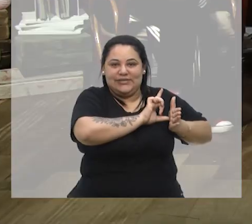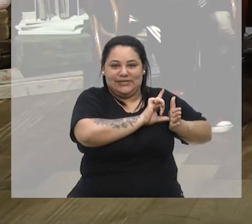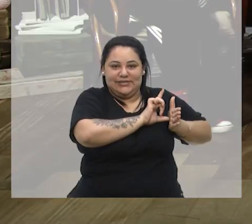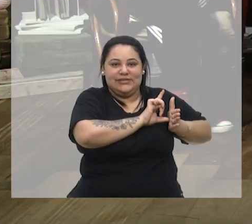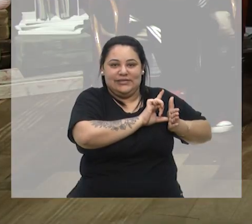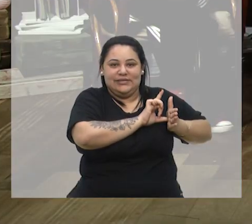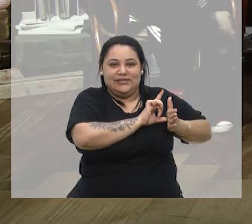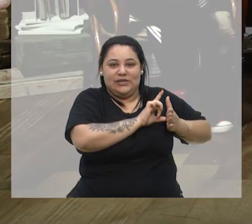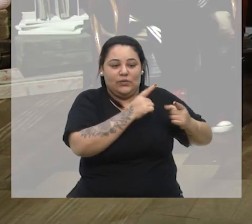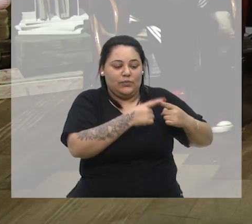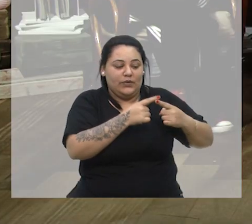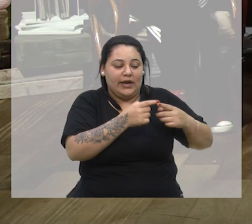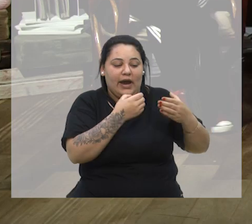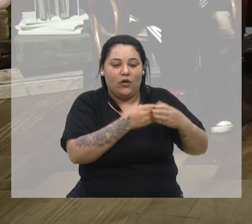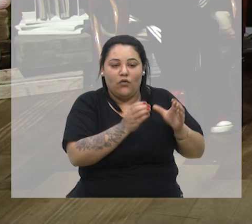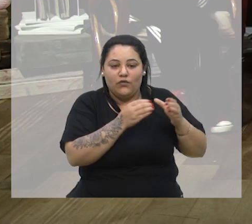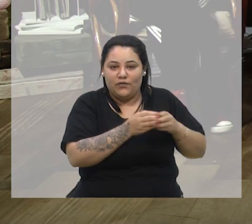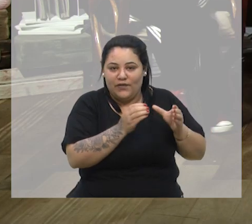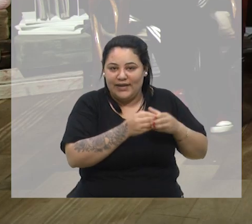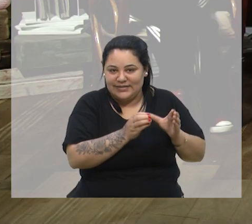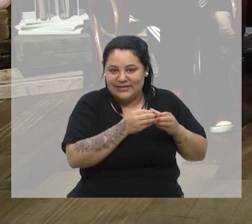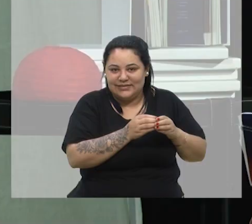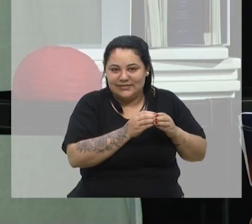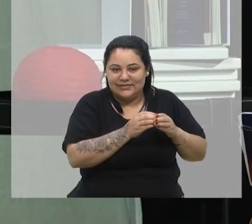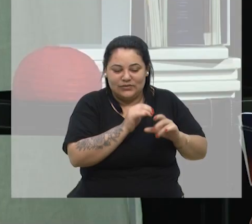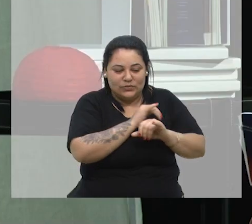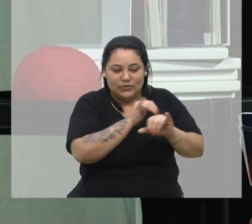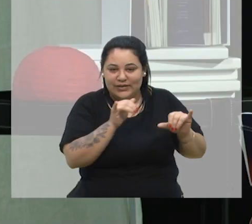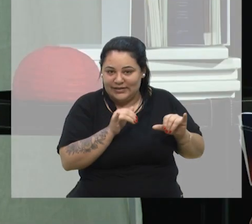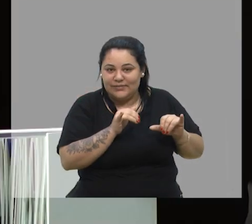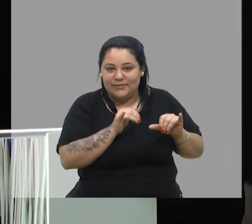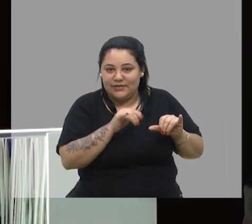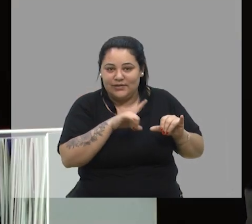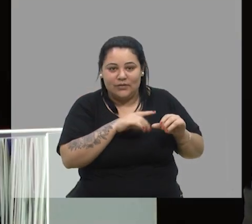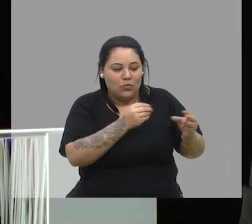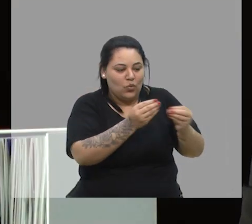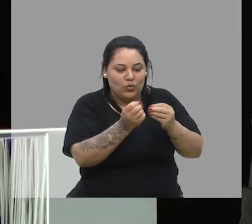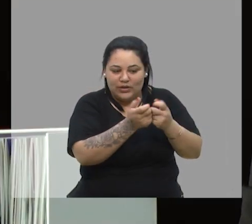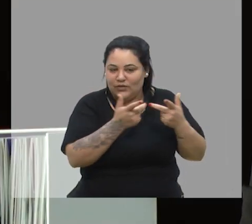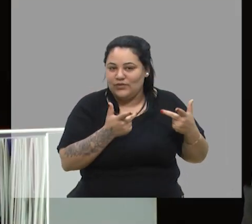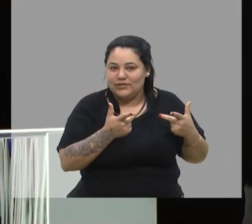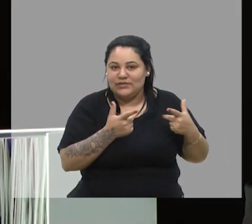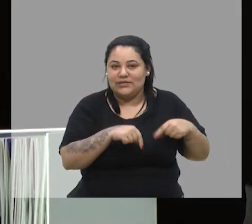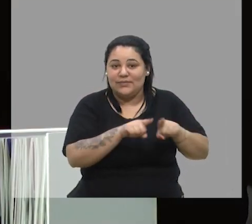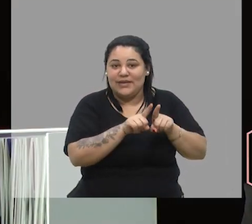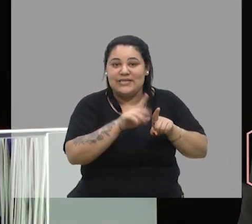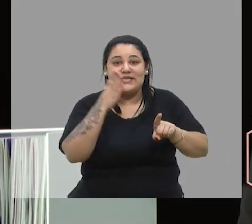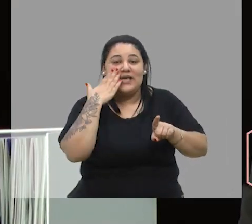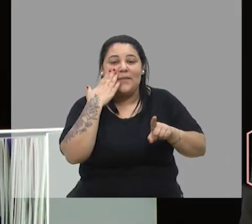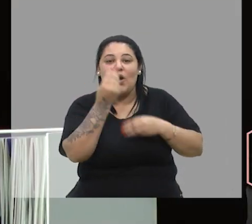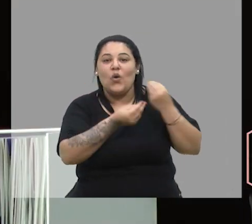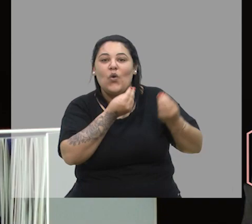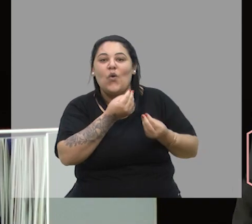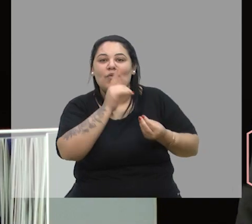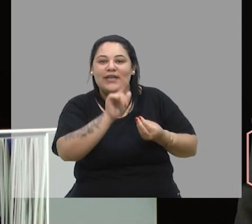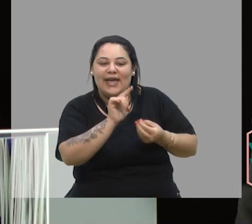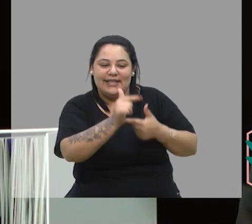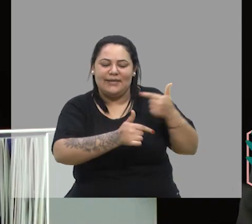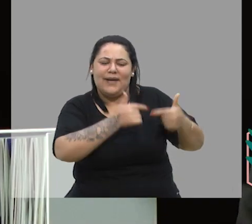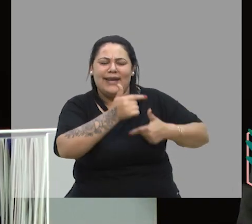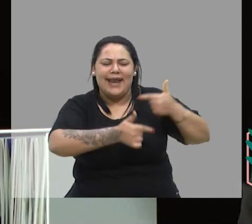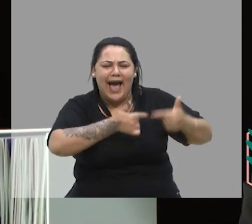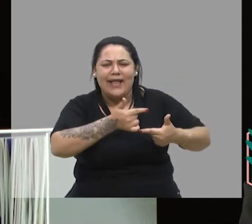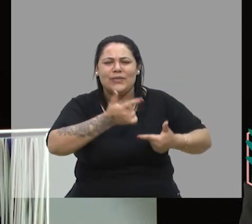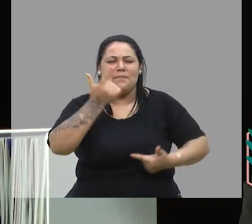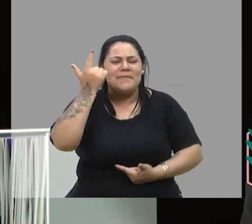saber como é que acontece o antes, né, porque a convivência com o pessoal do PBL é grande, né, então, saber que,